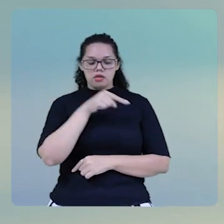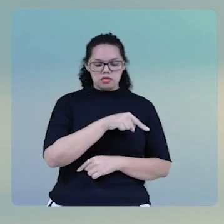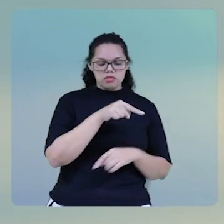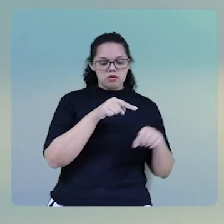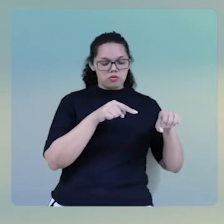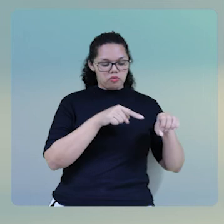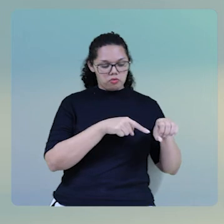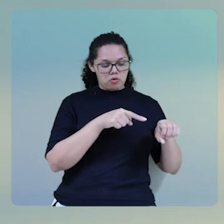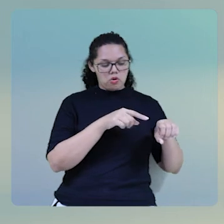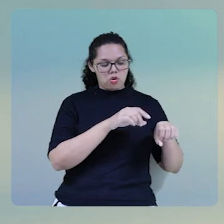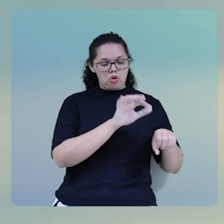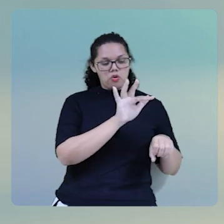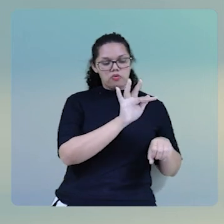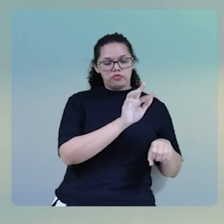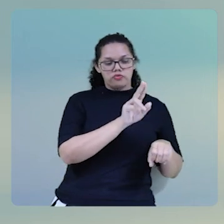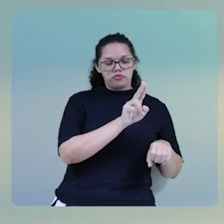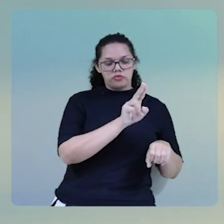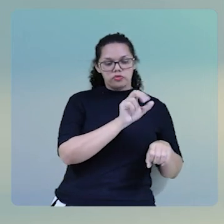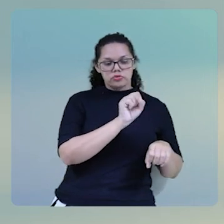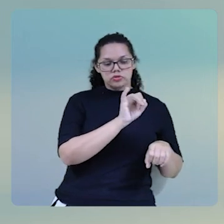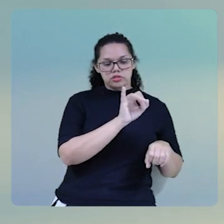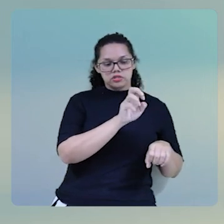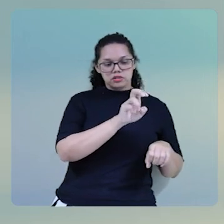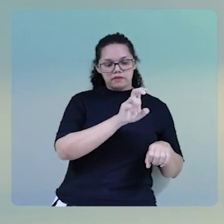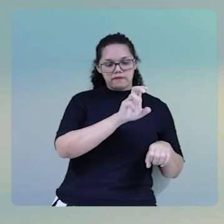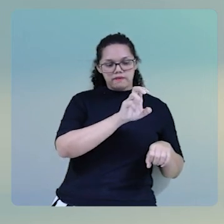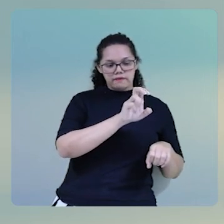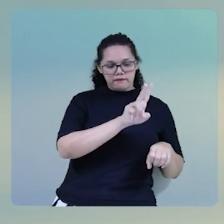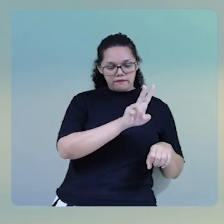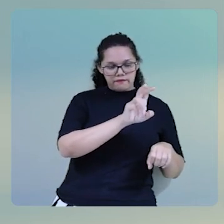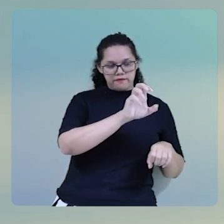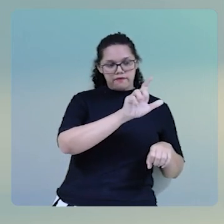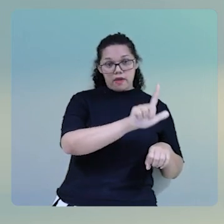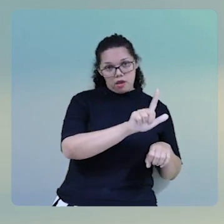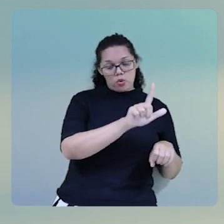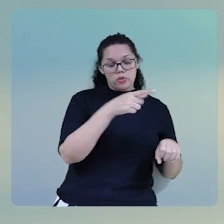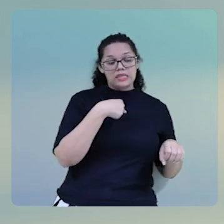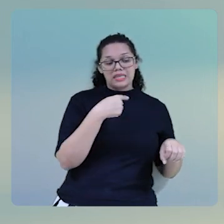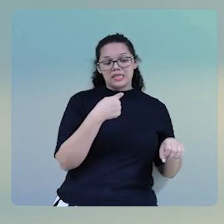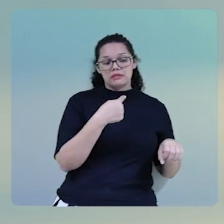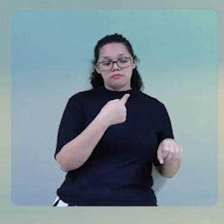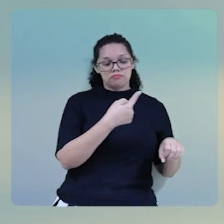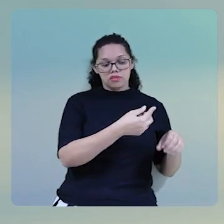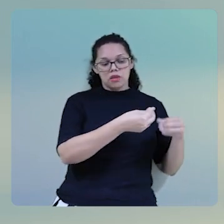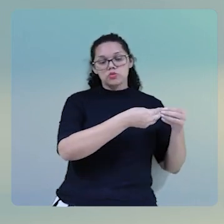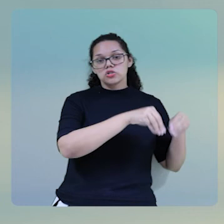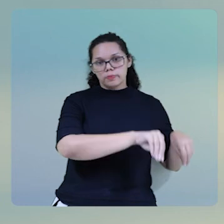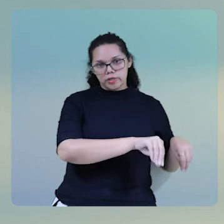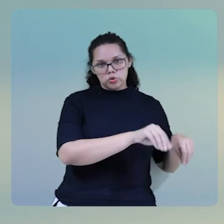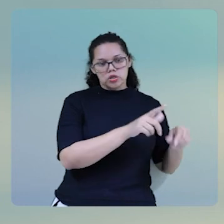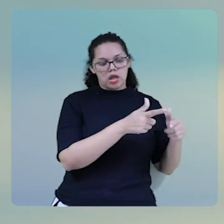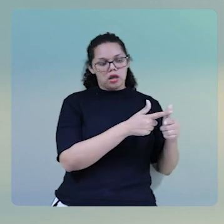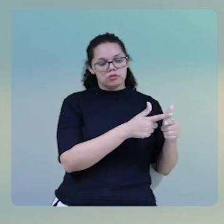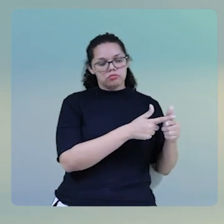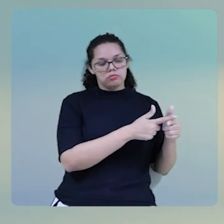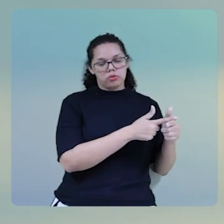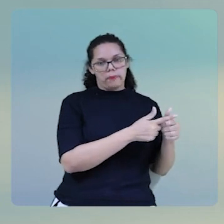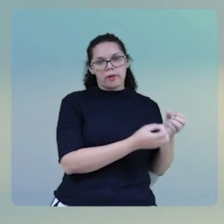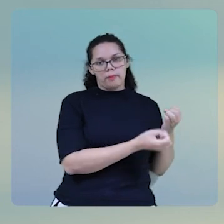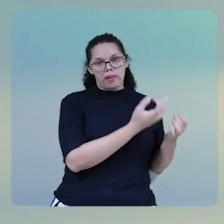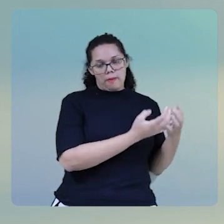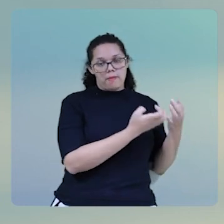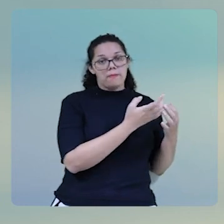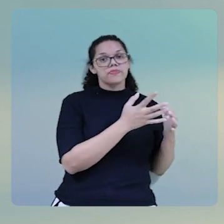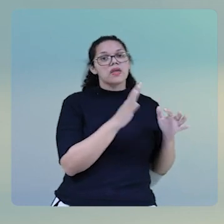500 mA. Qual é o máximo valor da tensão U para que o fusível não queime? Perfeito. Questão bem tranquila que a gente só